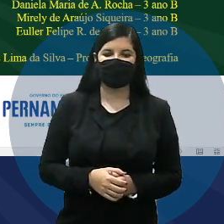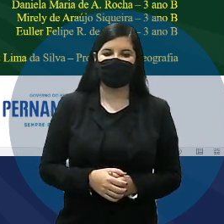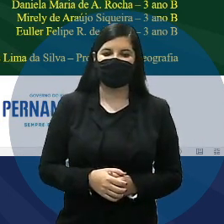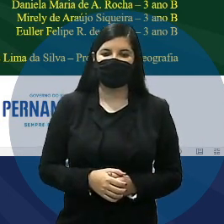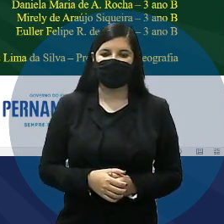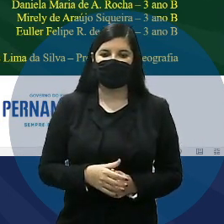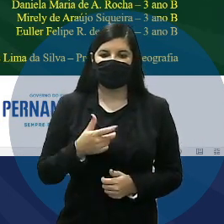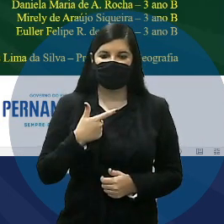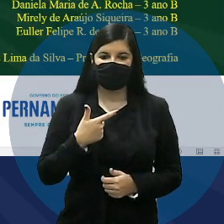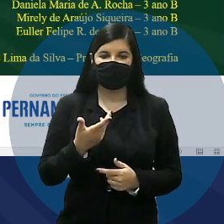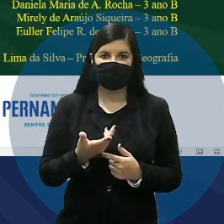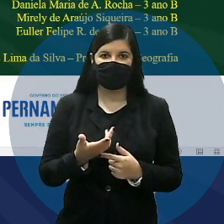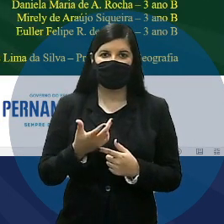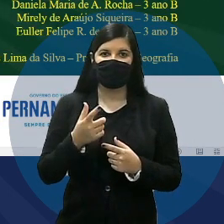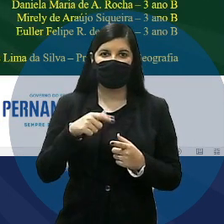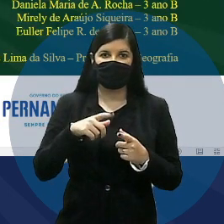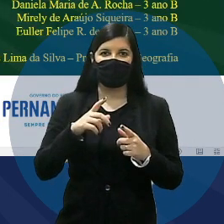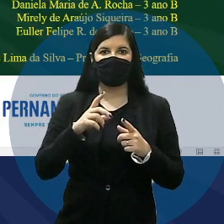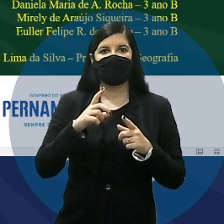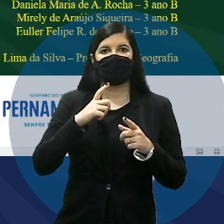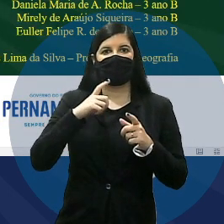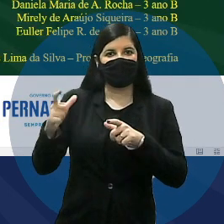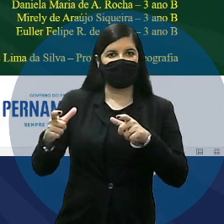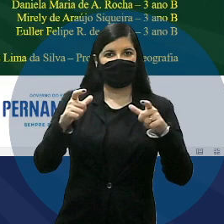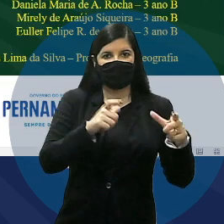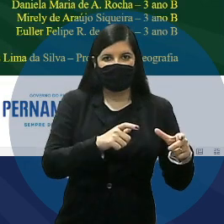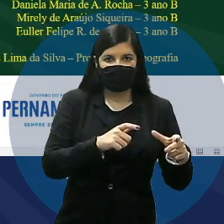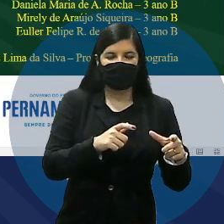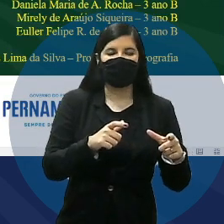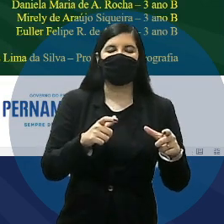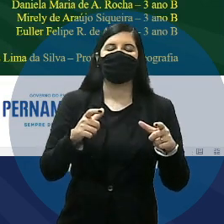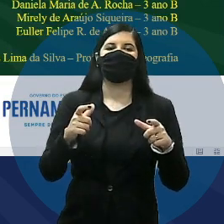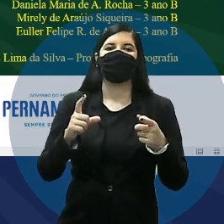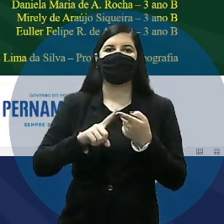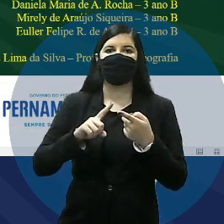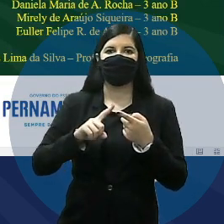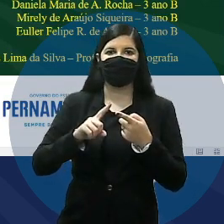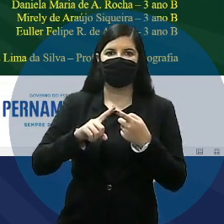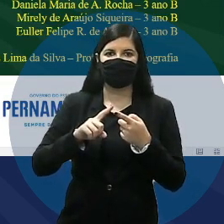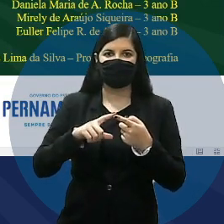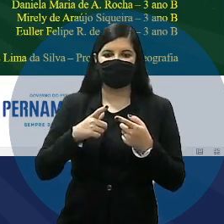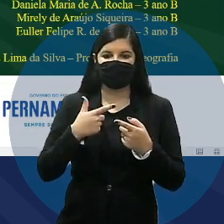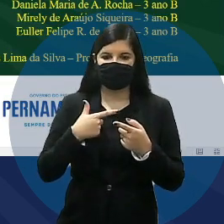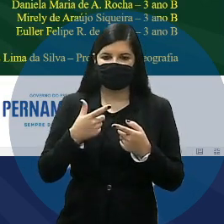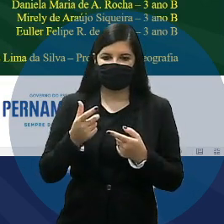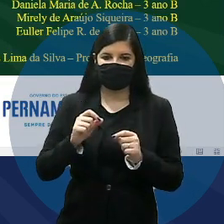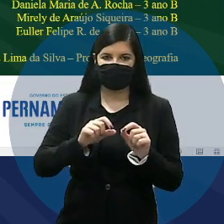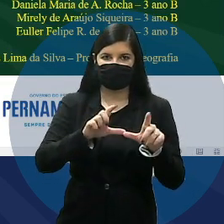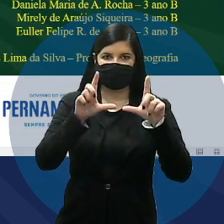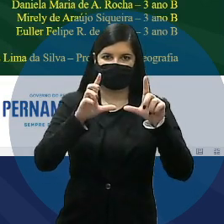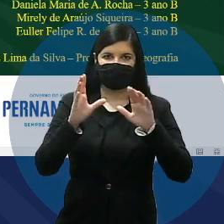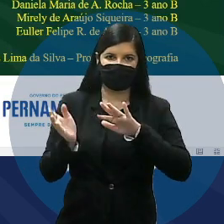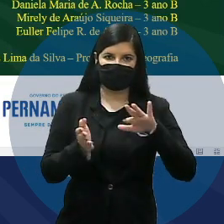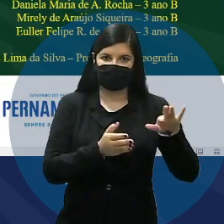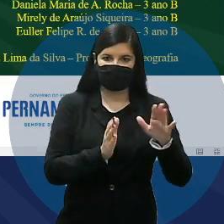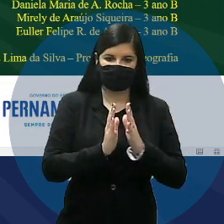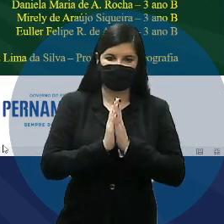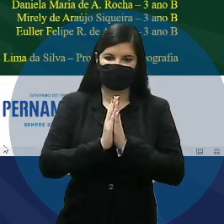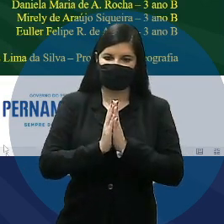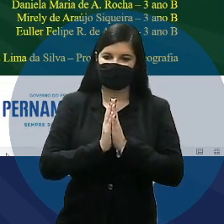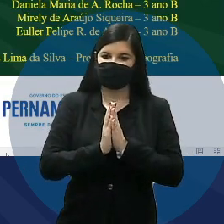Como recorte espacial, localização em vermelho. Passa para mim o slide, por favor.